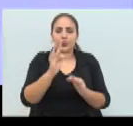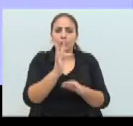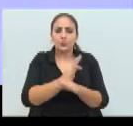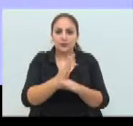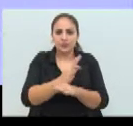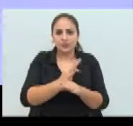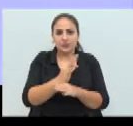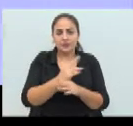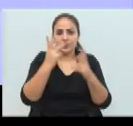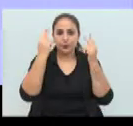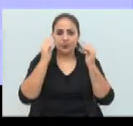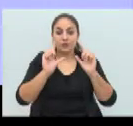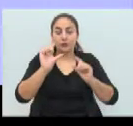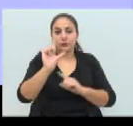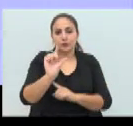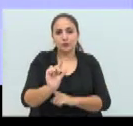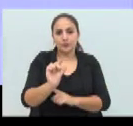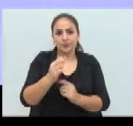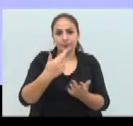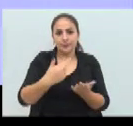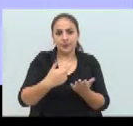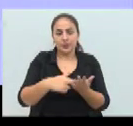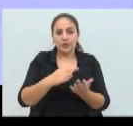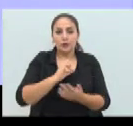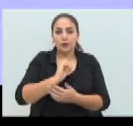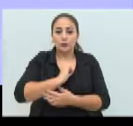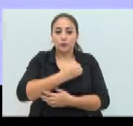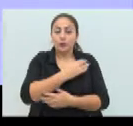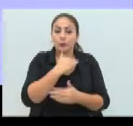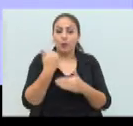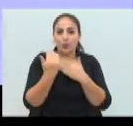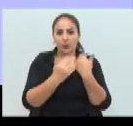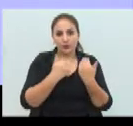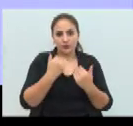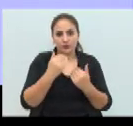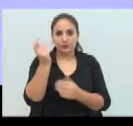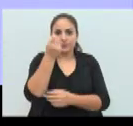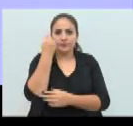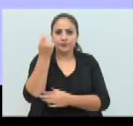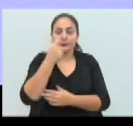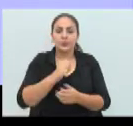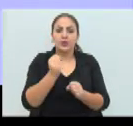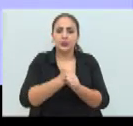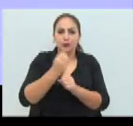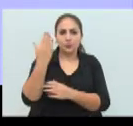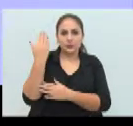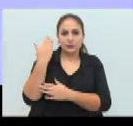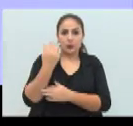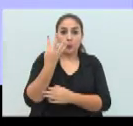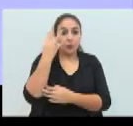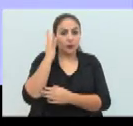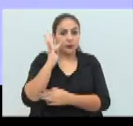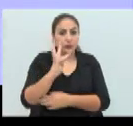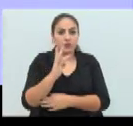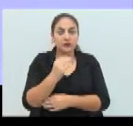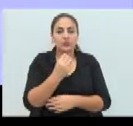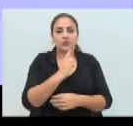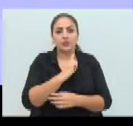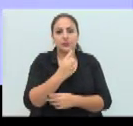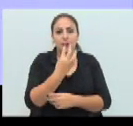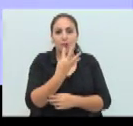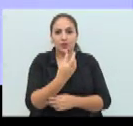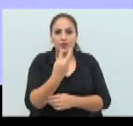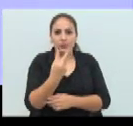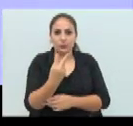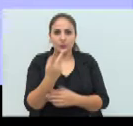no número de mortes violentas no Rio Grande do Sul. No ano passado, em 4 dias, foram 42